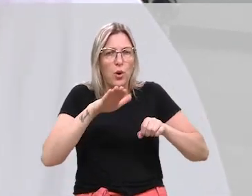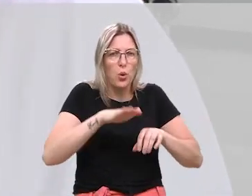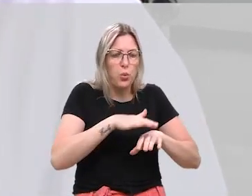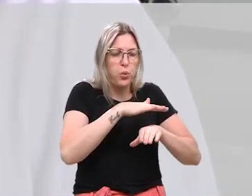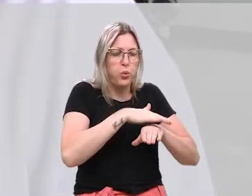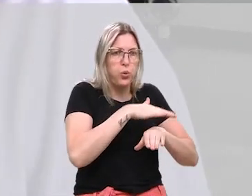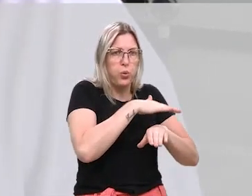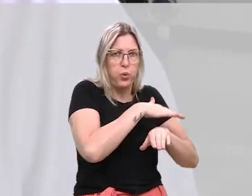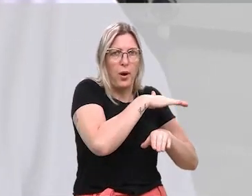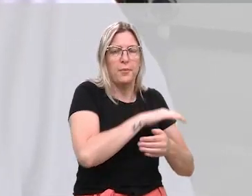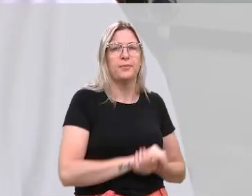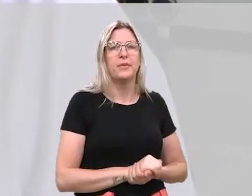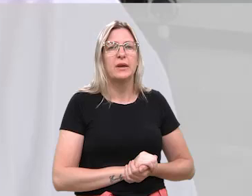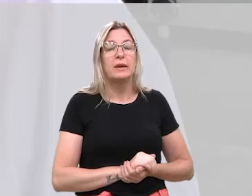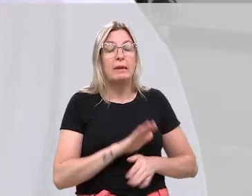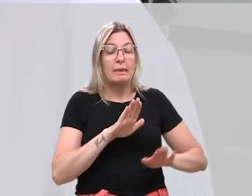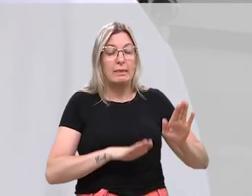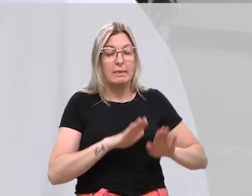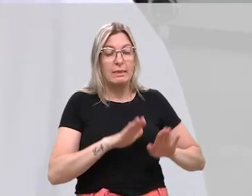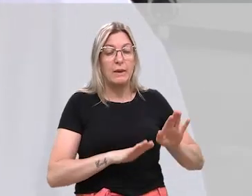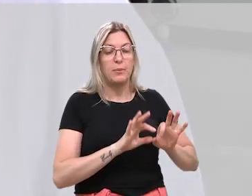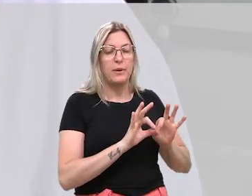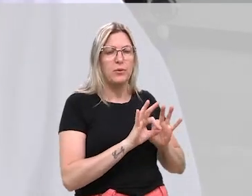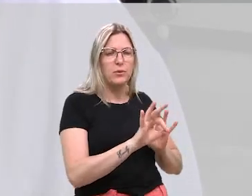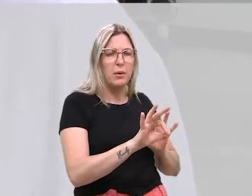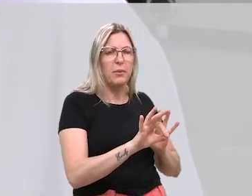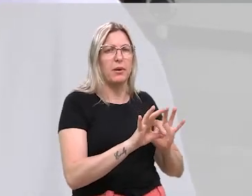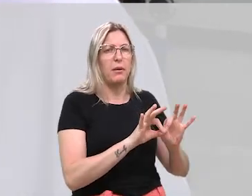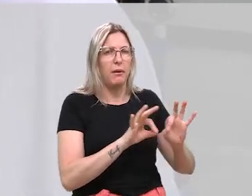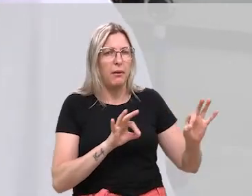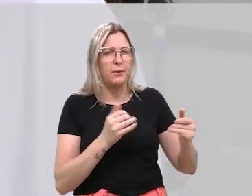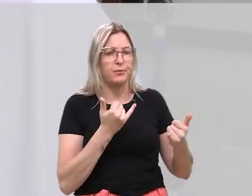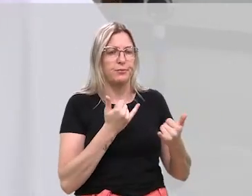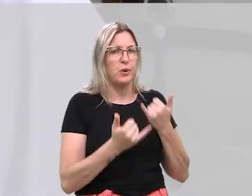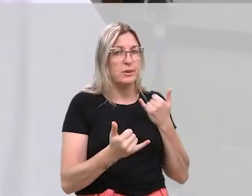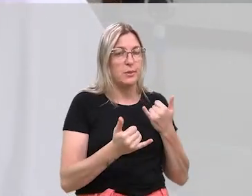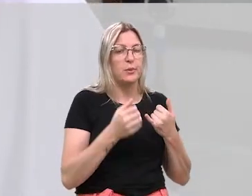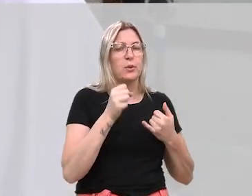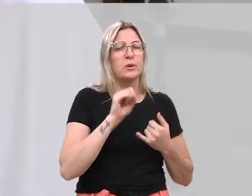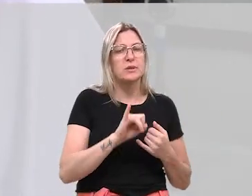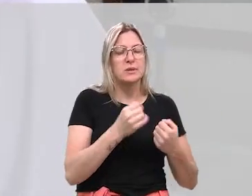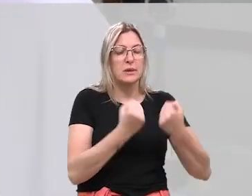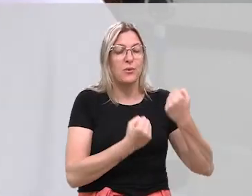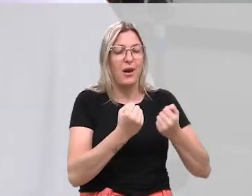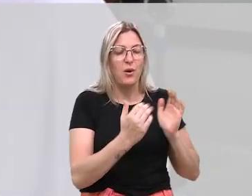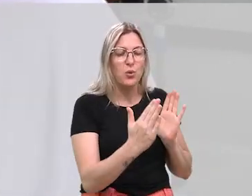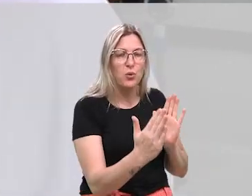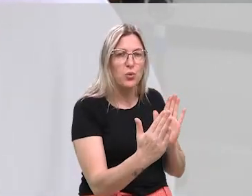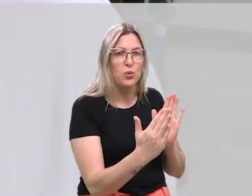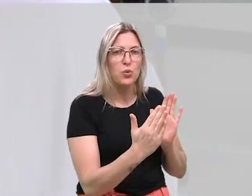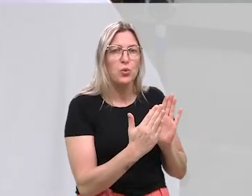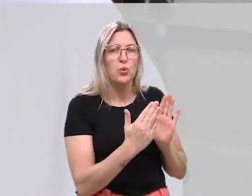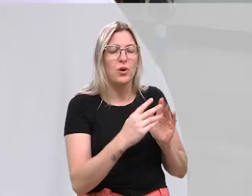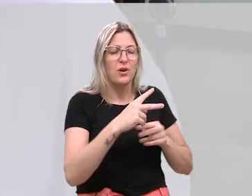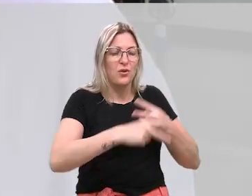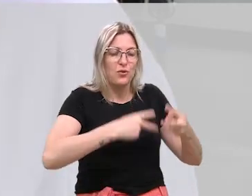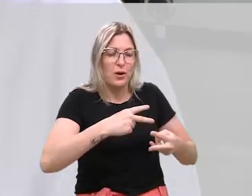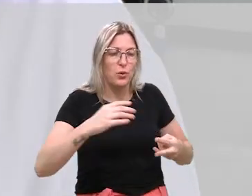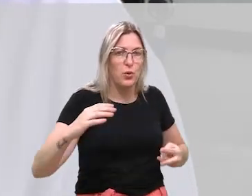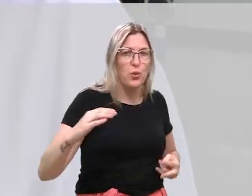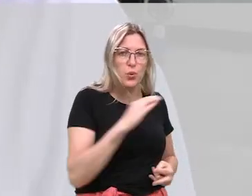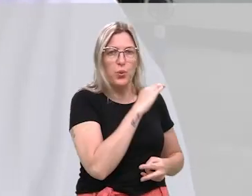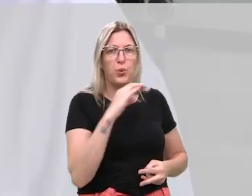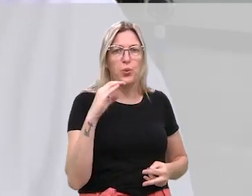vai aderir à superfície. Dependendo da geometria, então, se o veículo for mais curto, o vento vai tender a